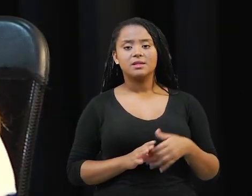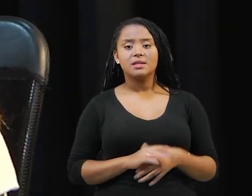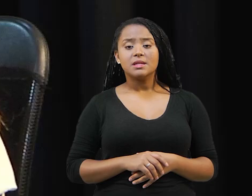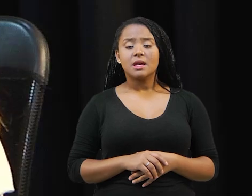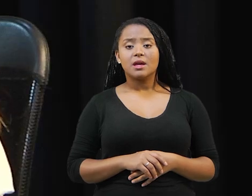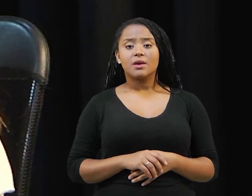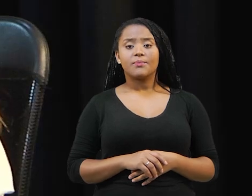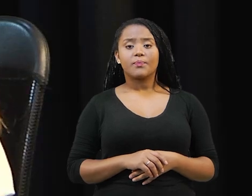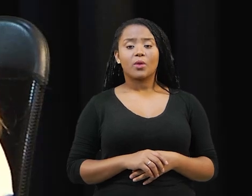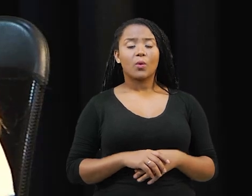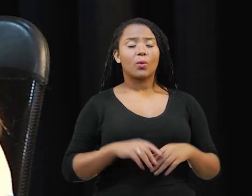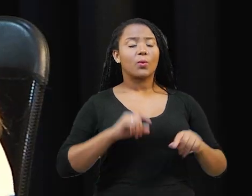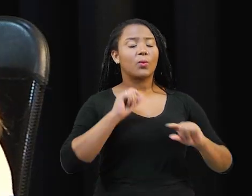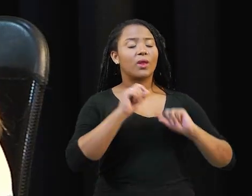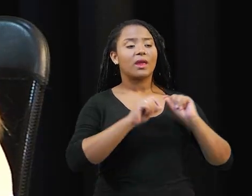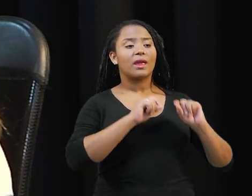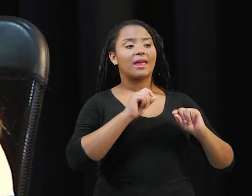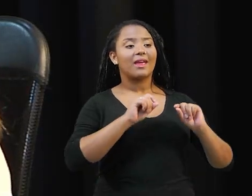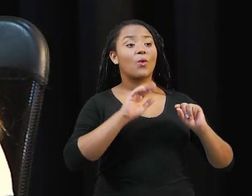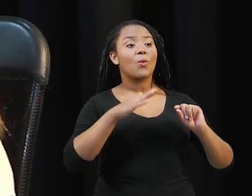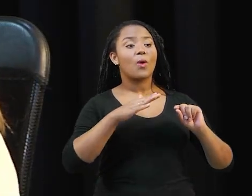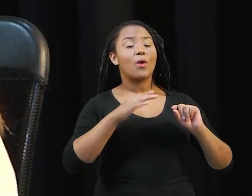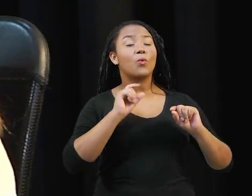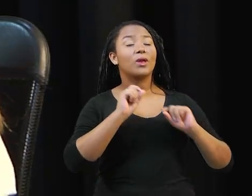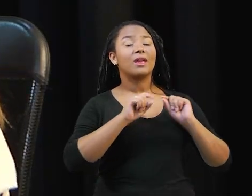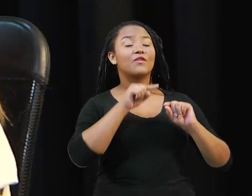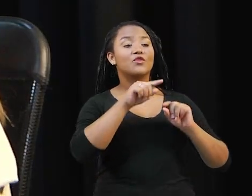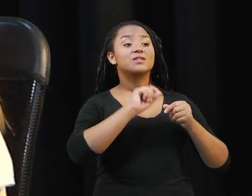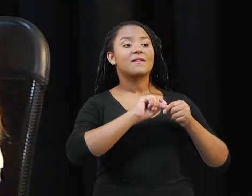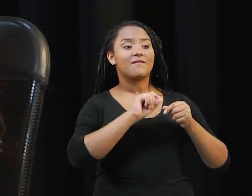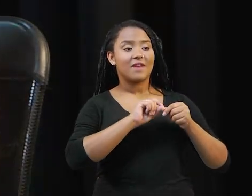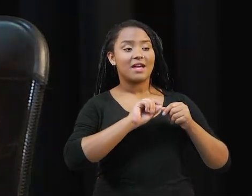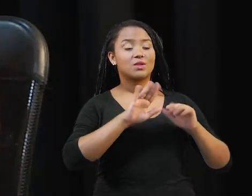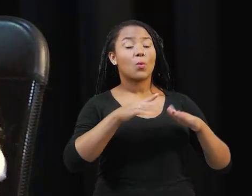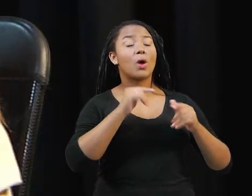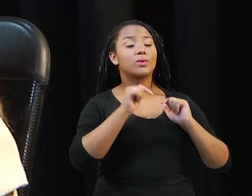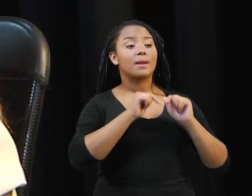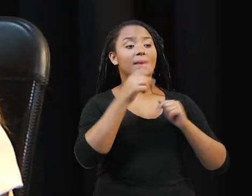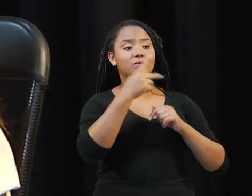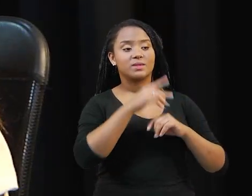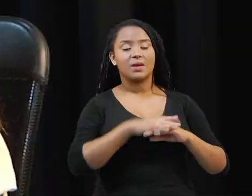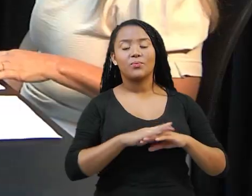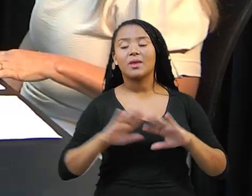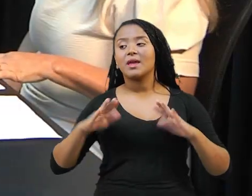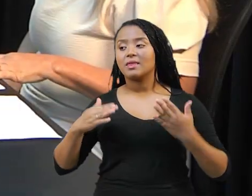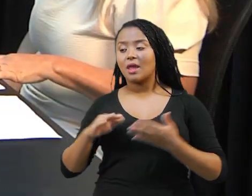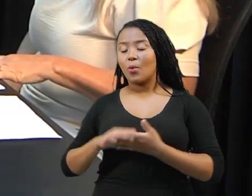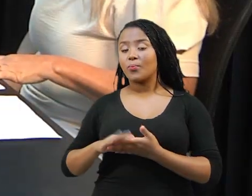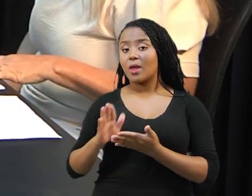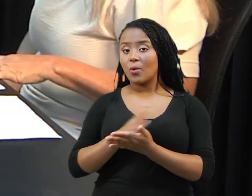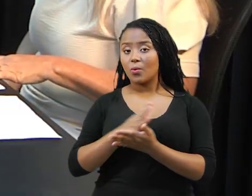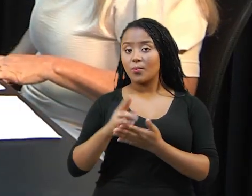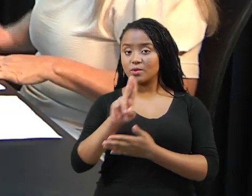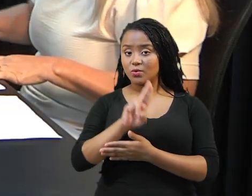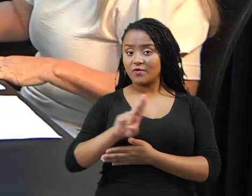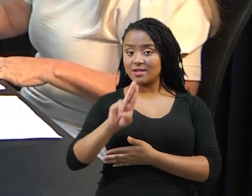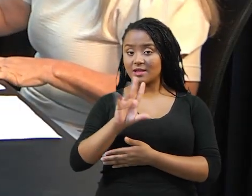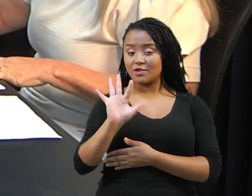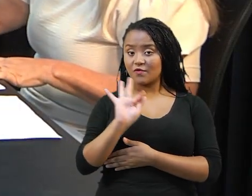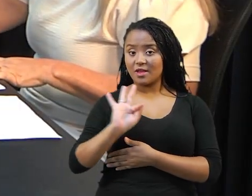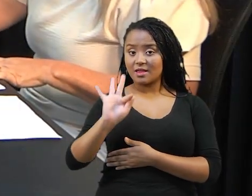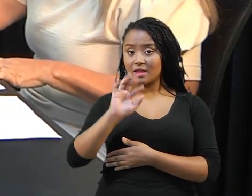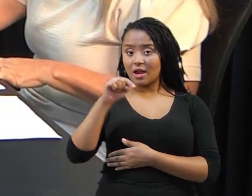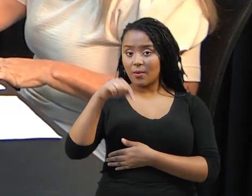Uberlândia. Sim. Conta pra gente efetivamente o que o senhor faz ali. Certo. As